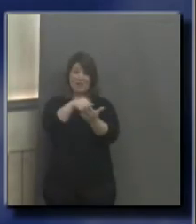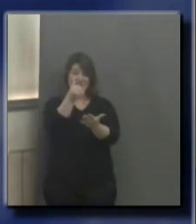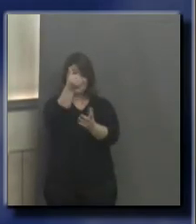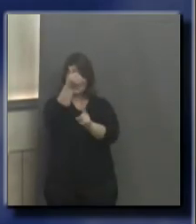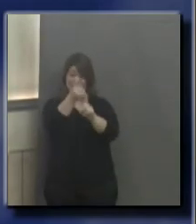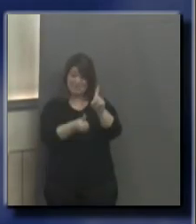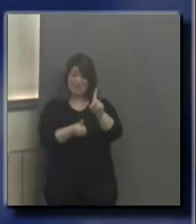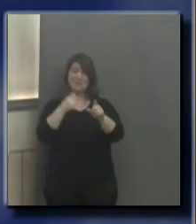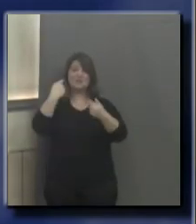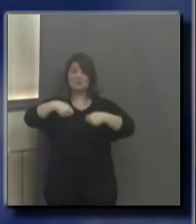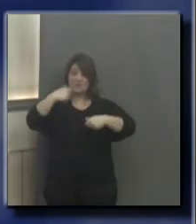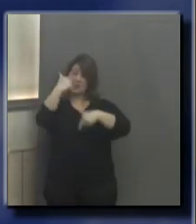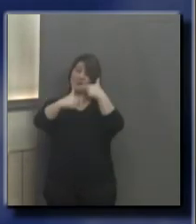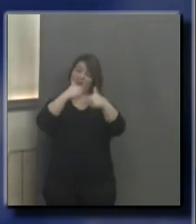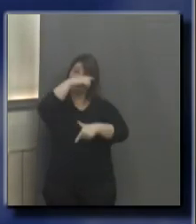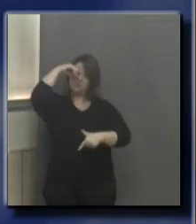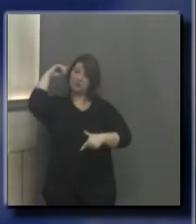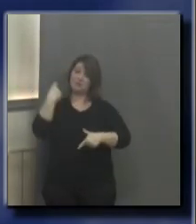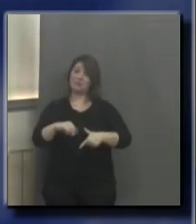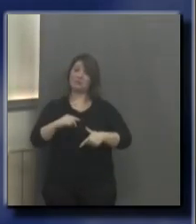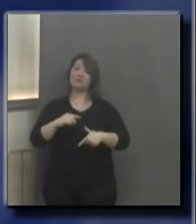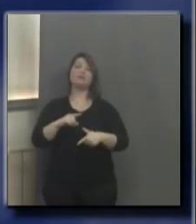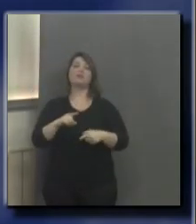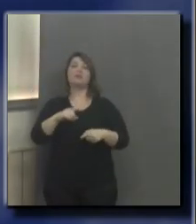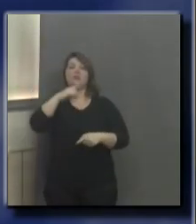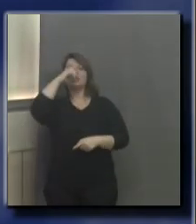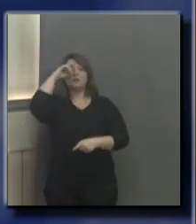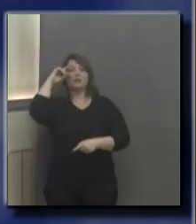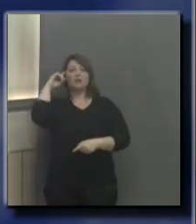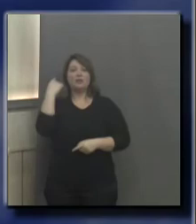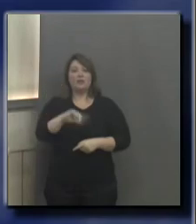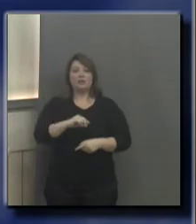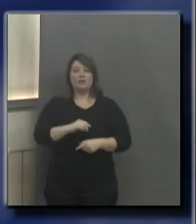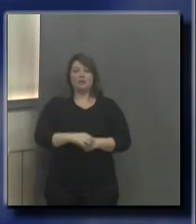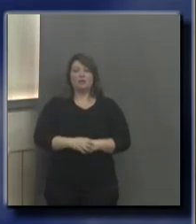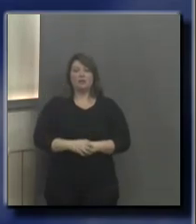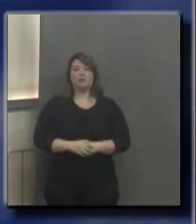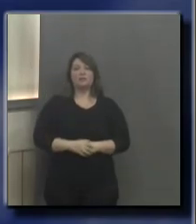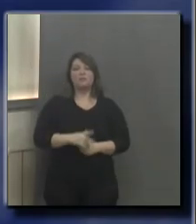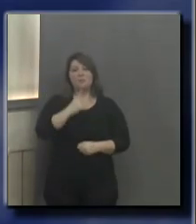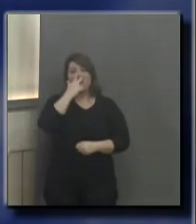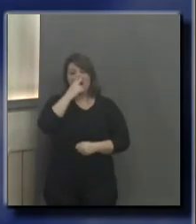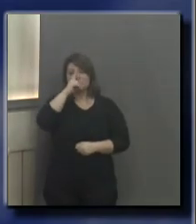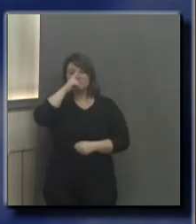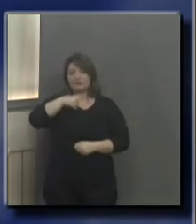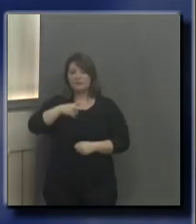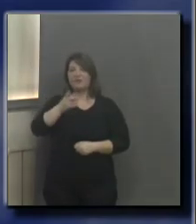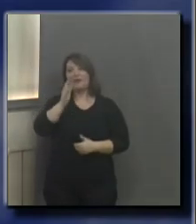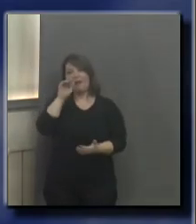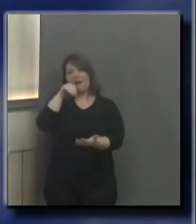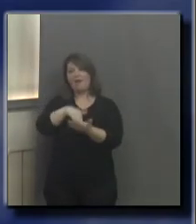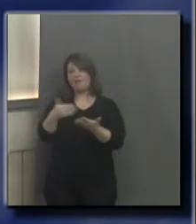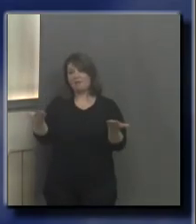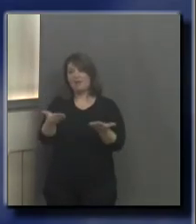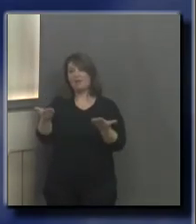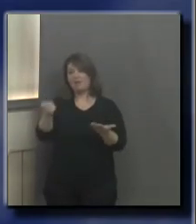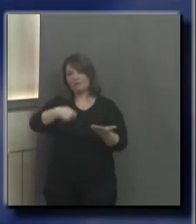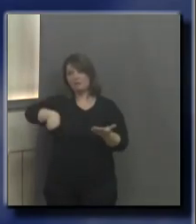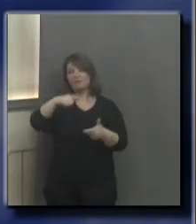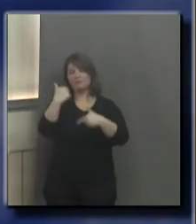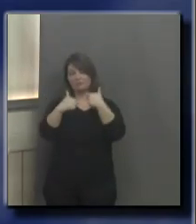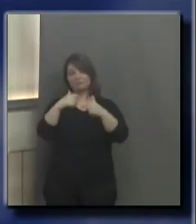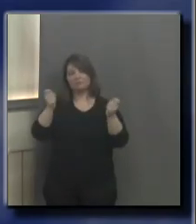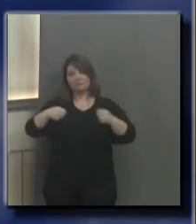todo. Então, um trabalho intenso, porém, até agora a gente está dando conta